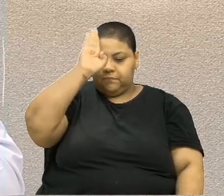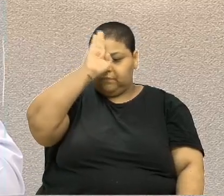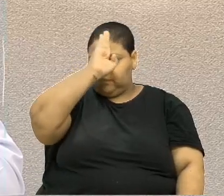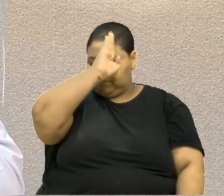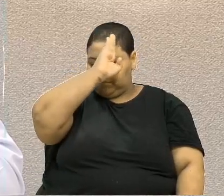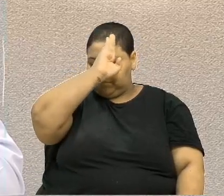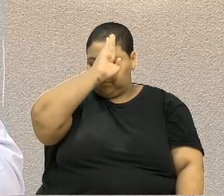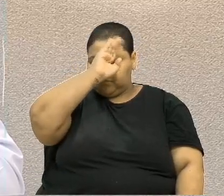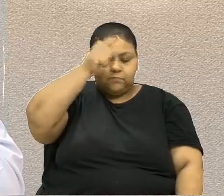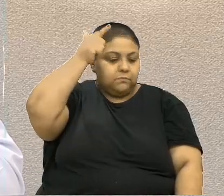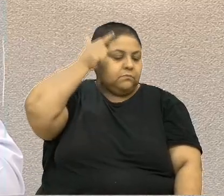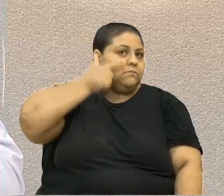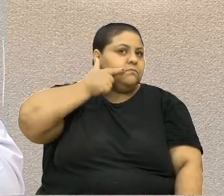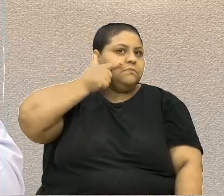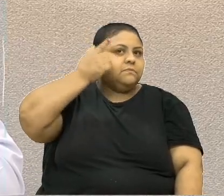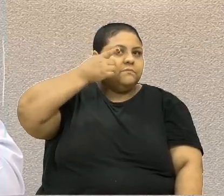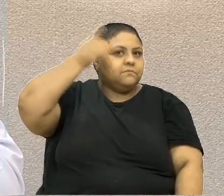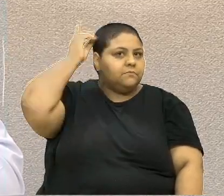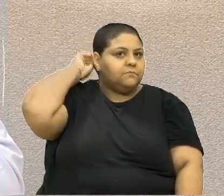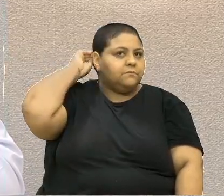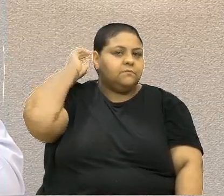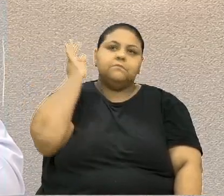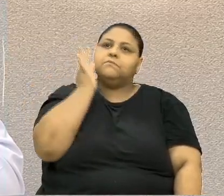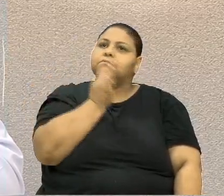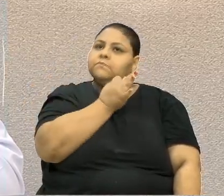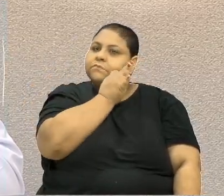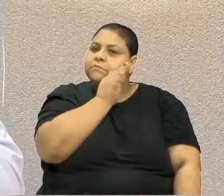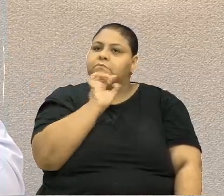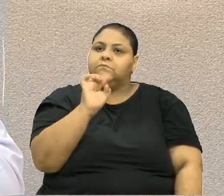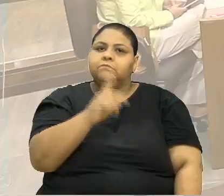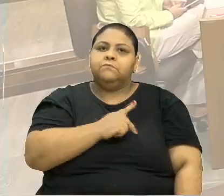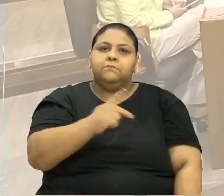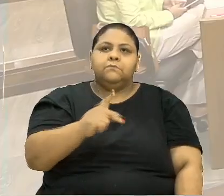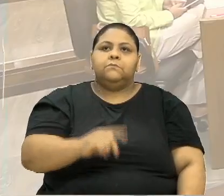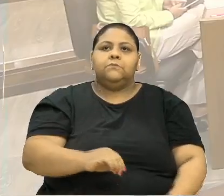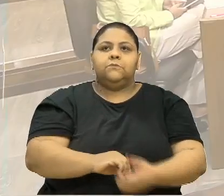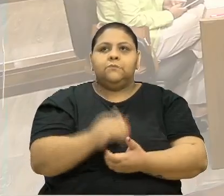Lucas Carenhato, Lucas Gil e Tatiane Frisso. Era isso, presidente. Obrigado, vereador.